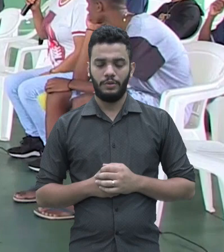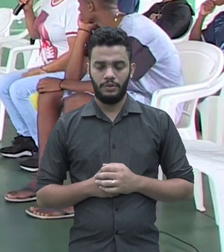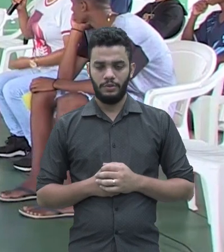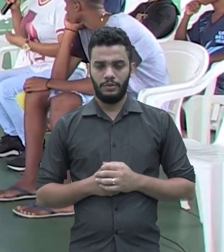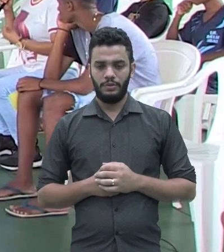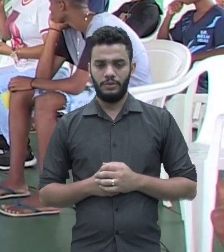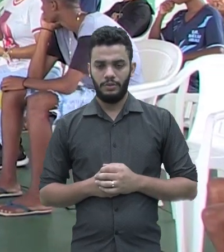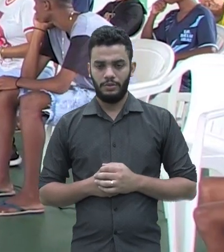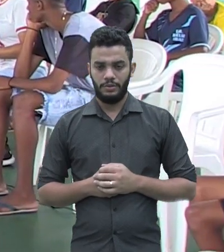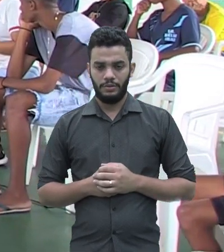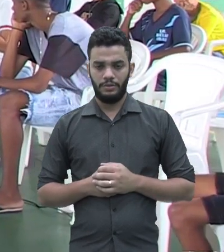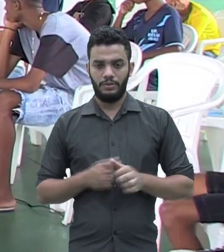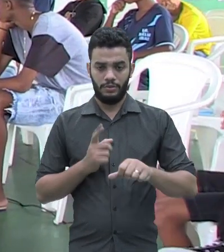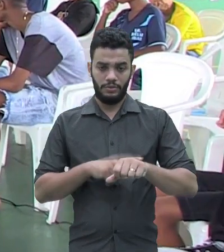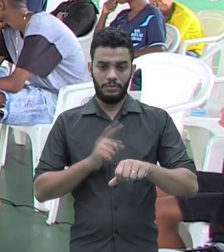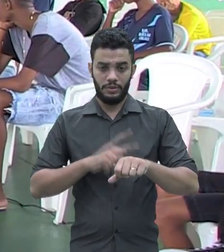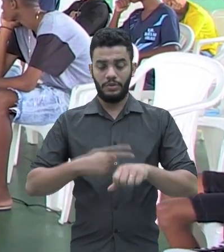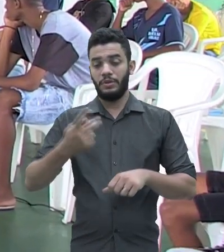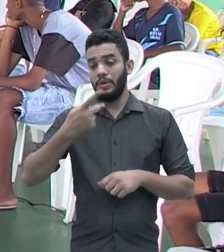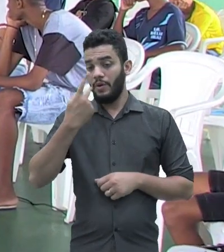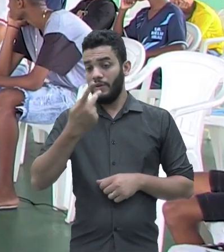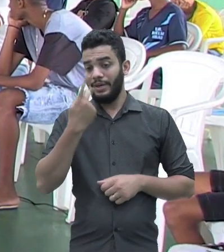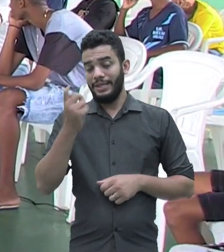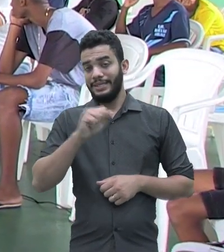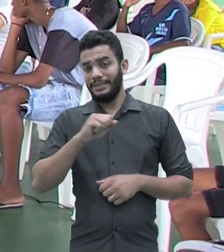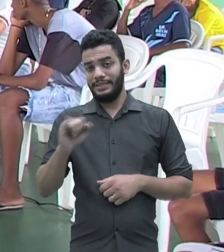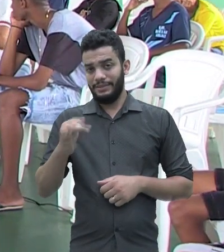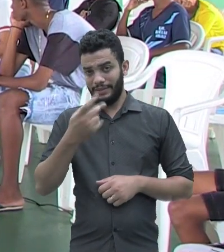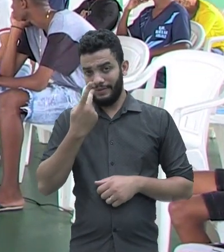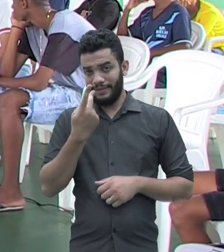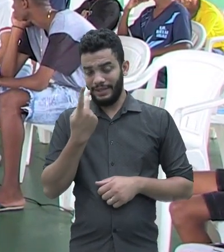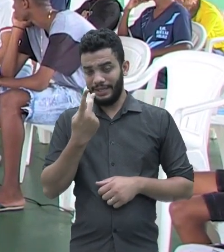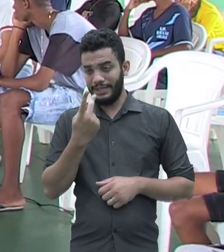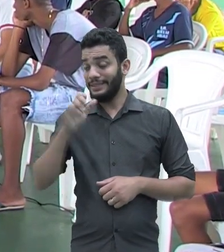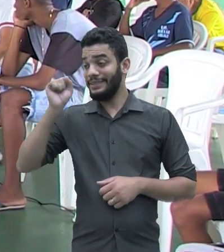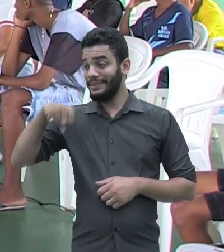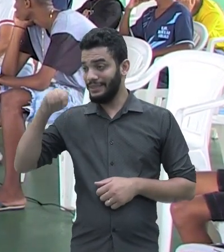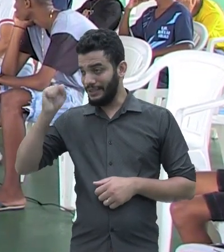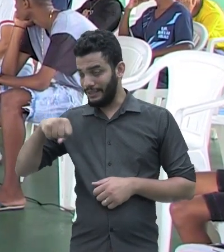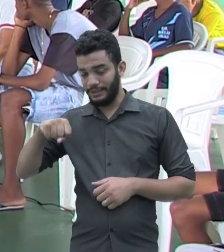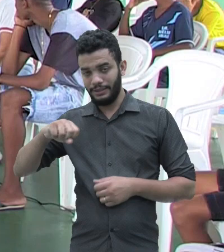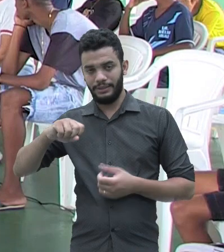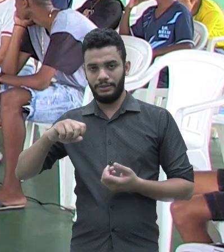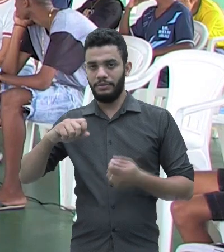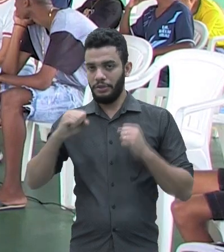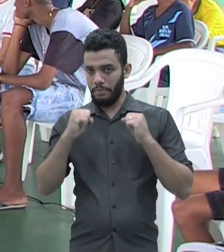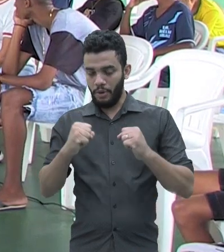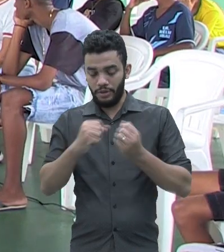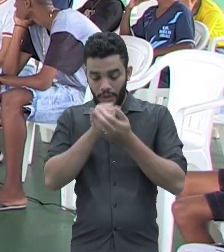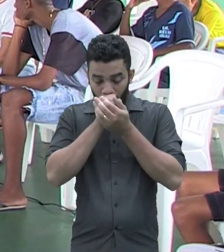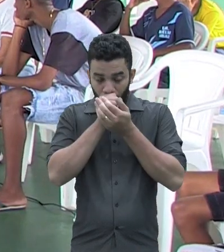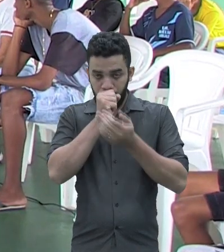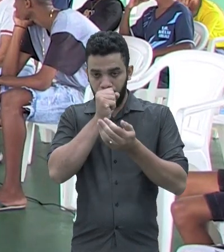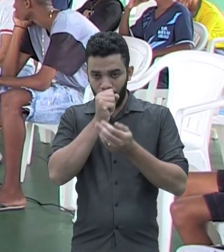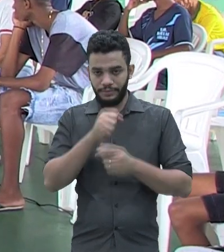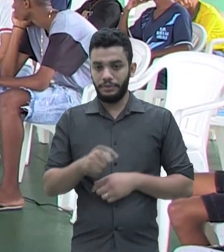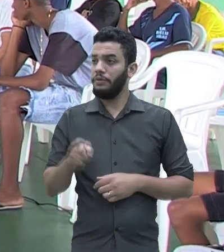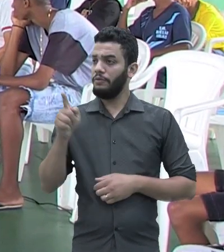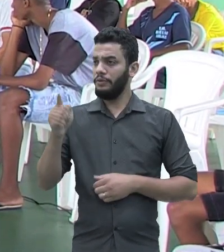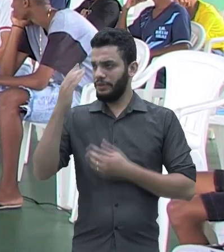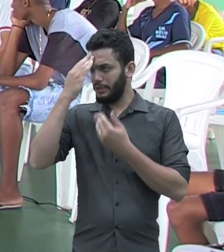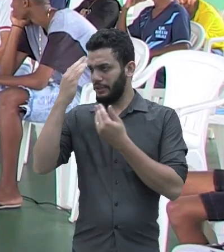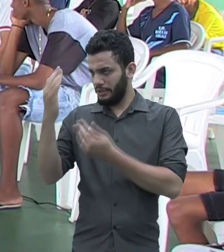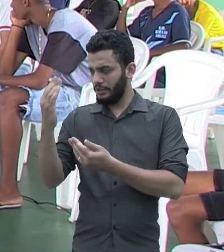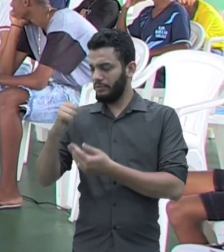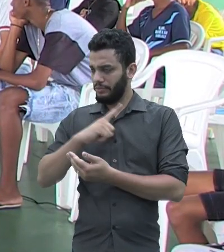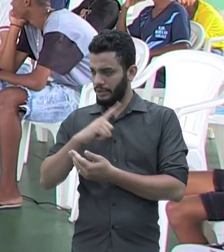Primeiro lugar, à medida que eu for falando e se a resposta for sim, você vai enchendo o balão. Você é uma pessoa grata?